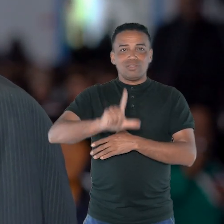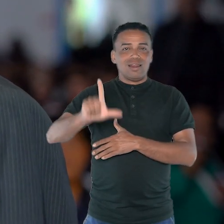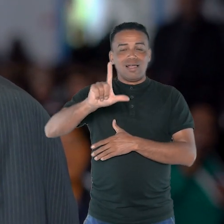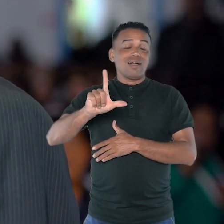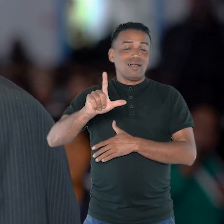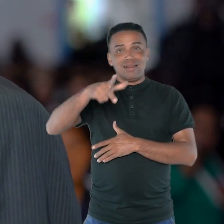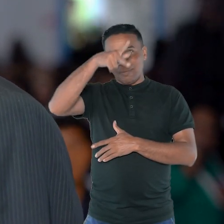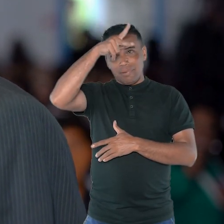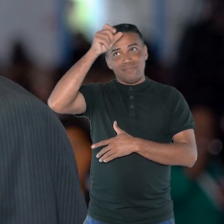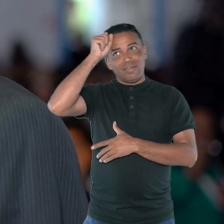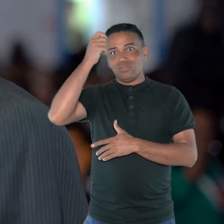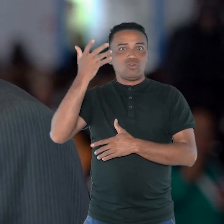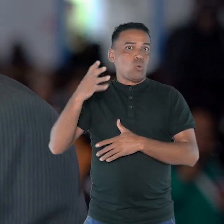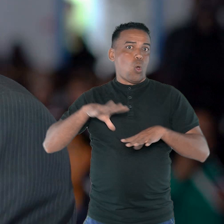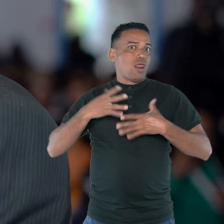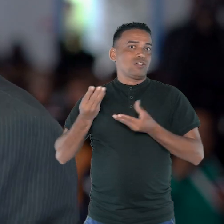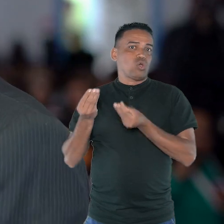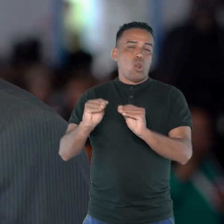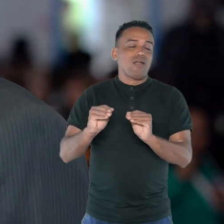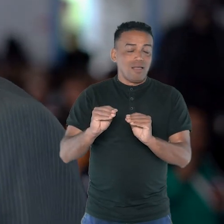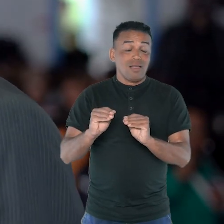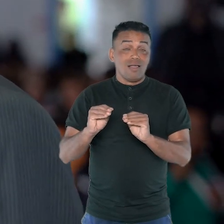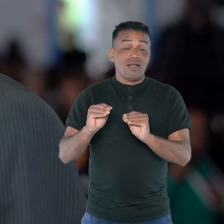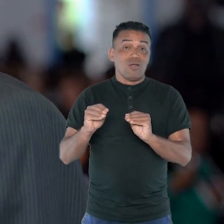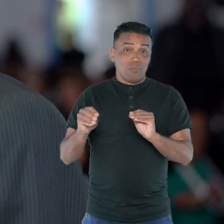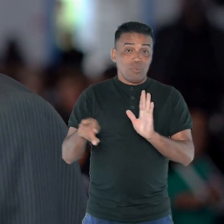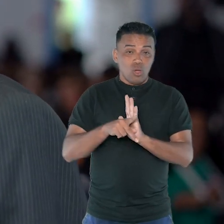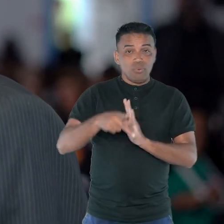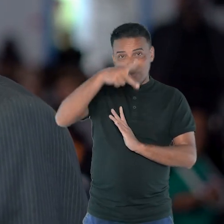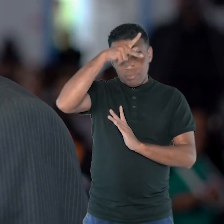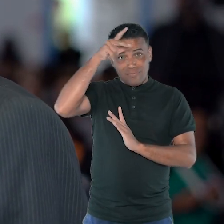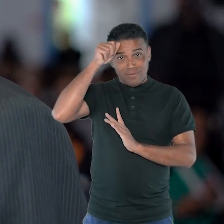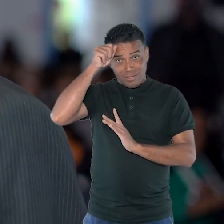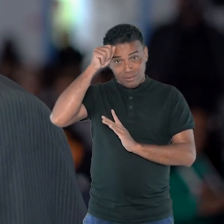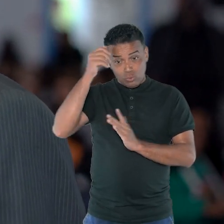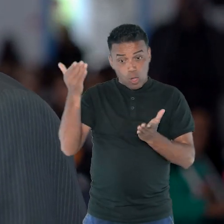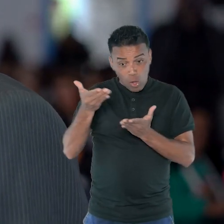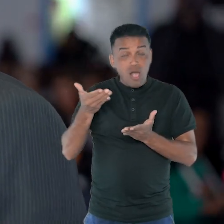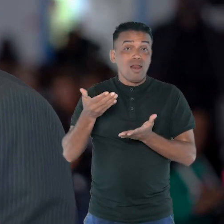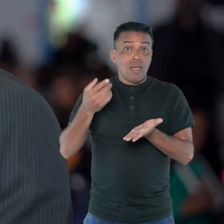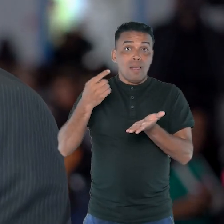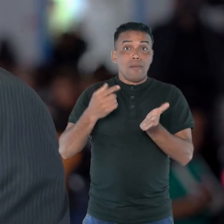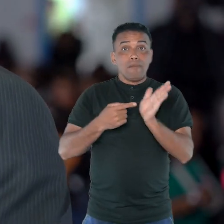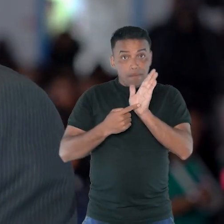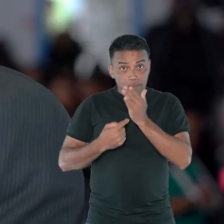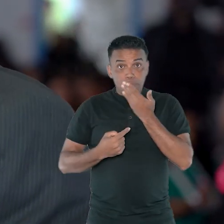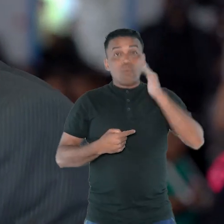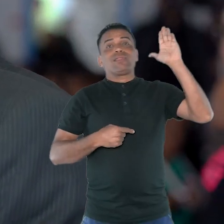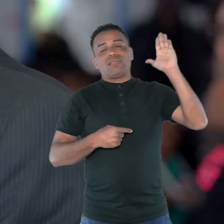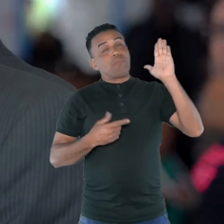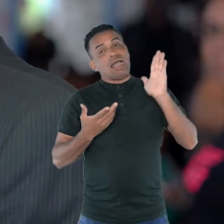Bolsa de Produção Literária para funcionar. O atual até prometeu, mas até agora não colocou também. Eu queria saber de você o seguinte, se